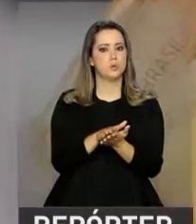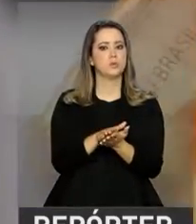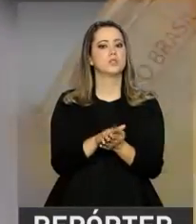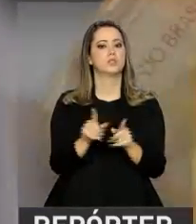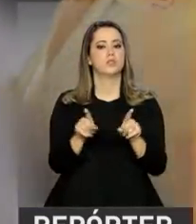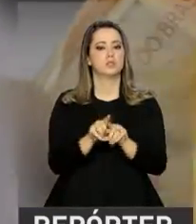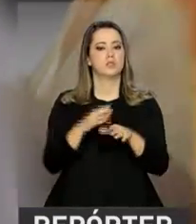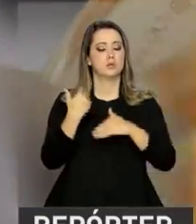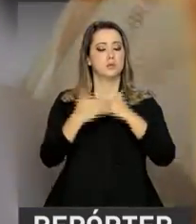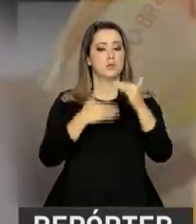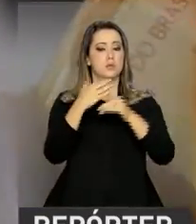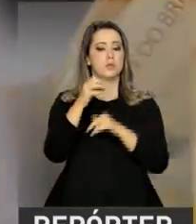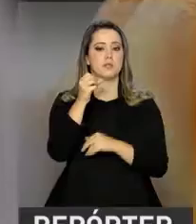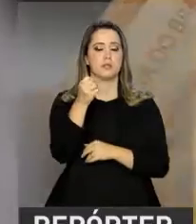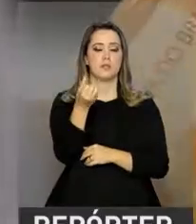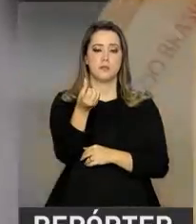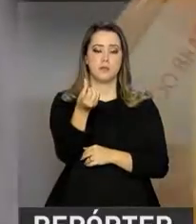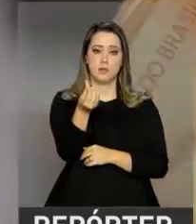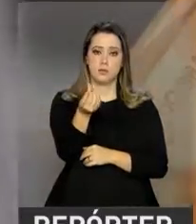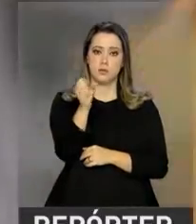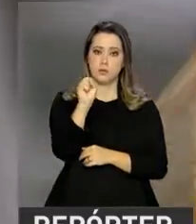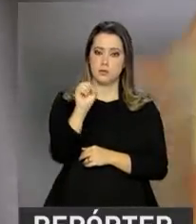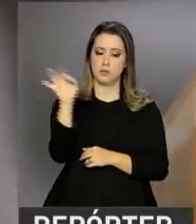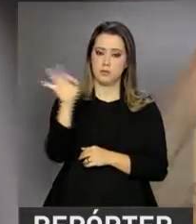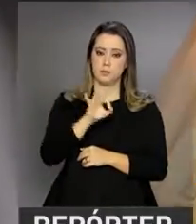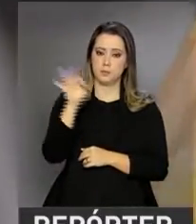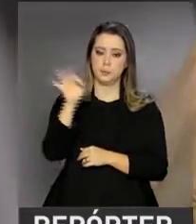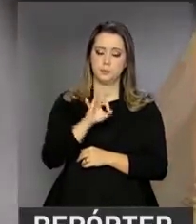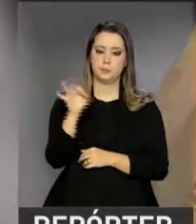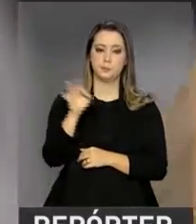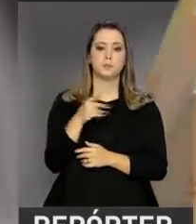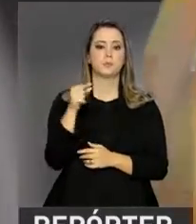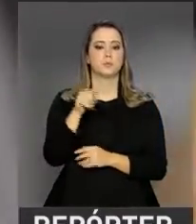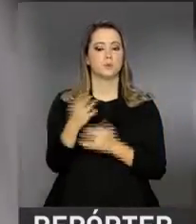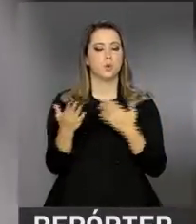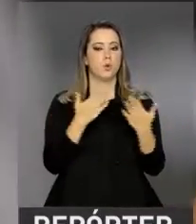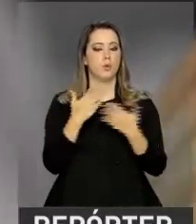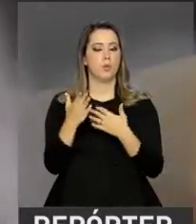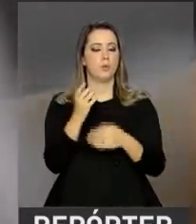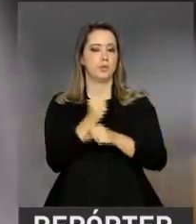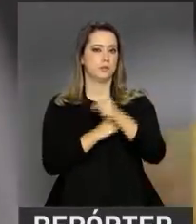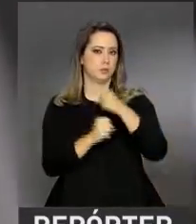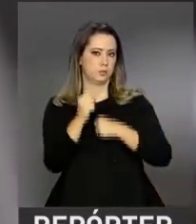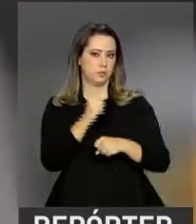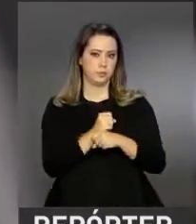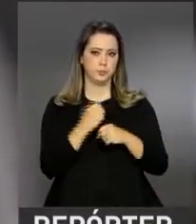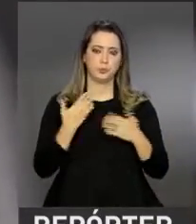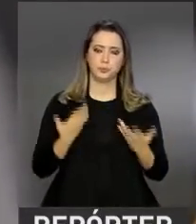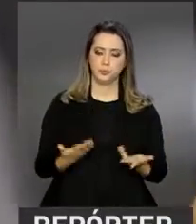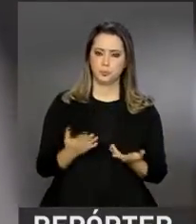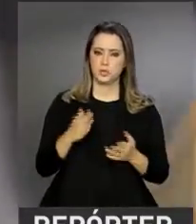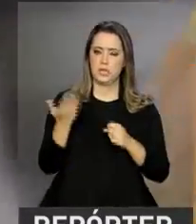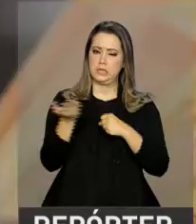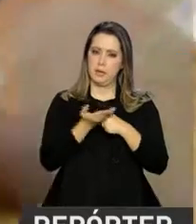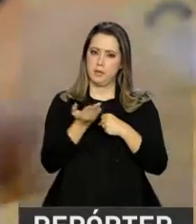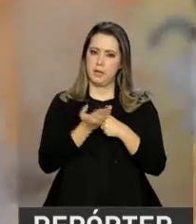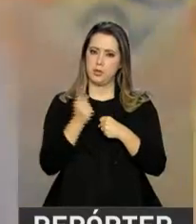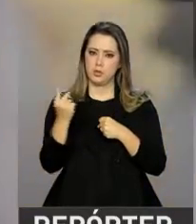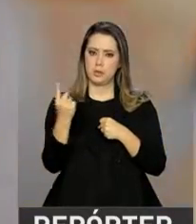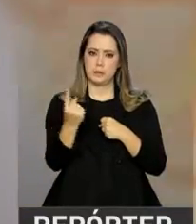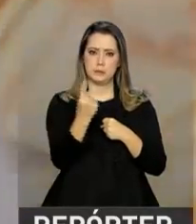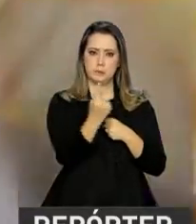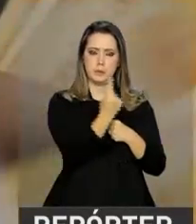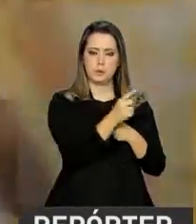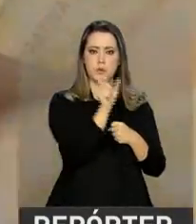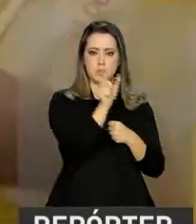de 68 6 por cento em créditos tributários em relação a 2006 na média cada auditor